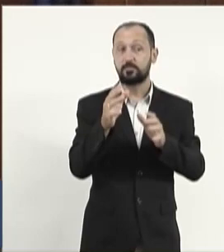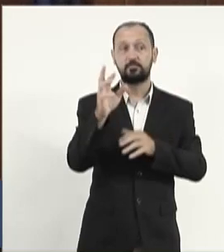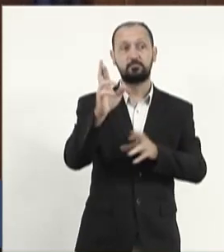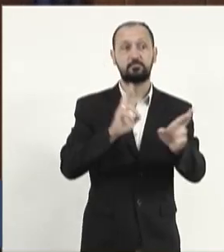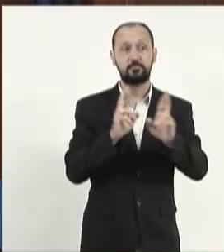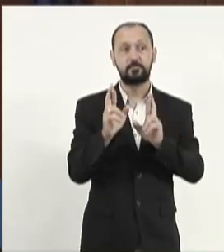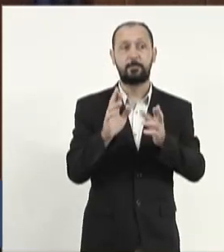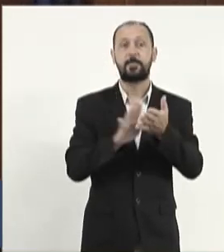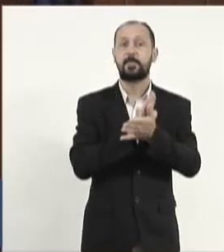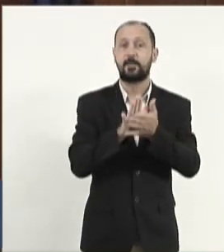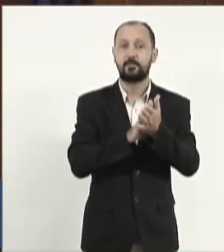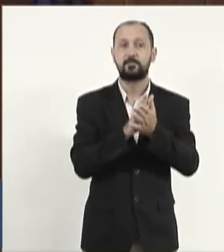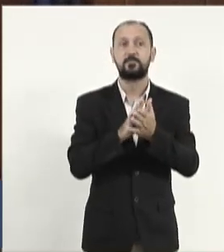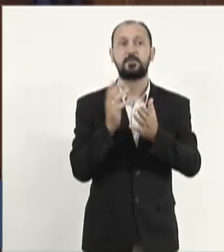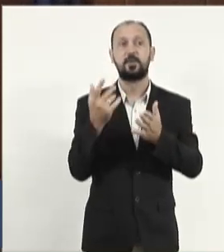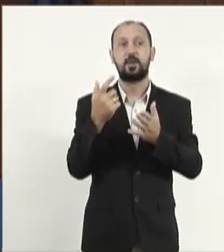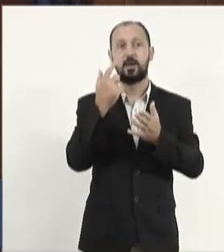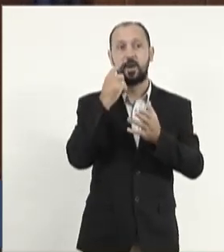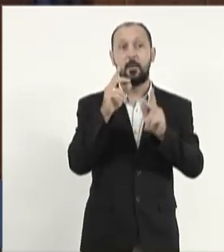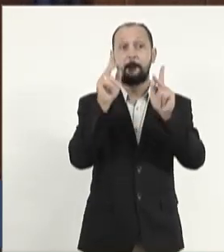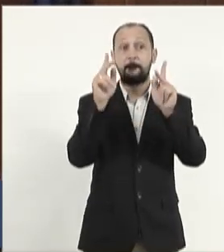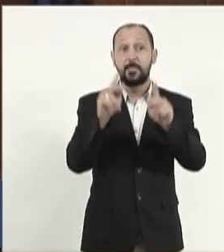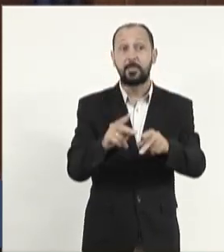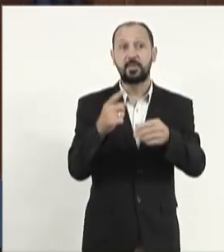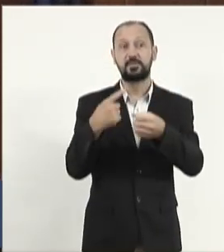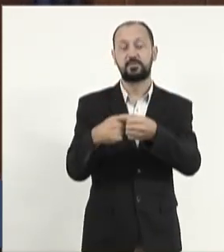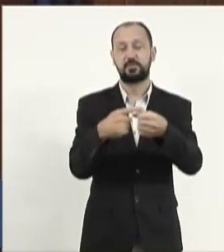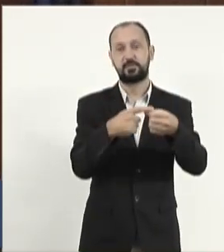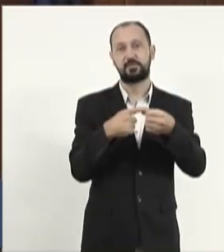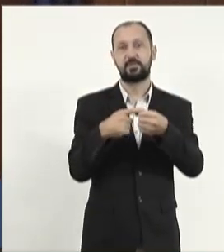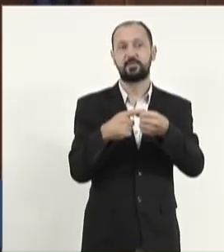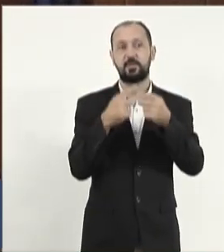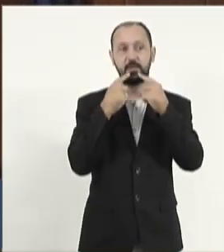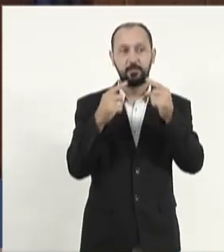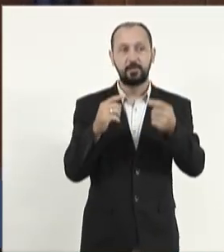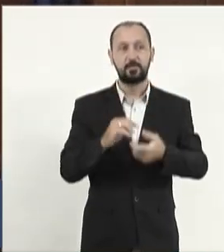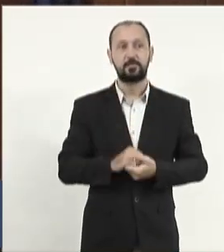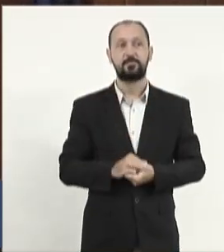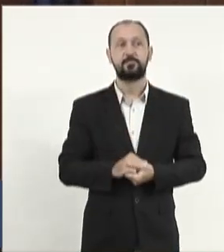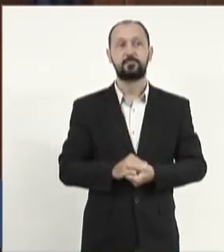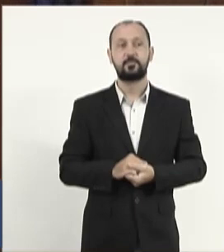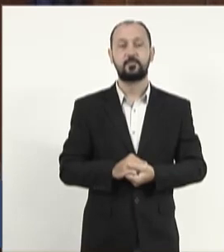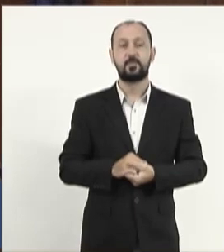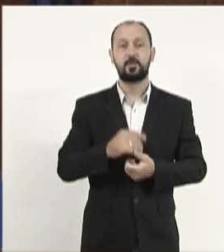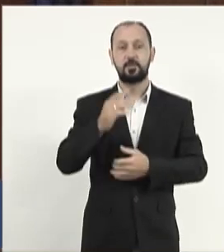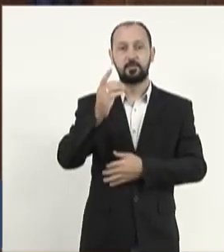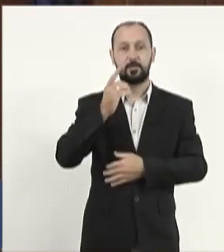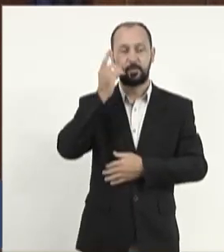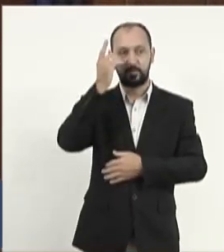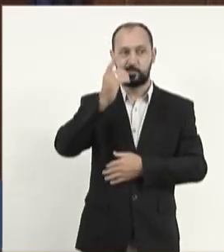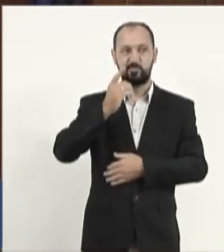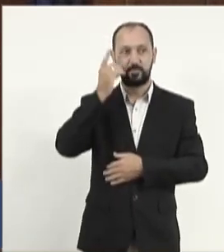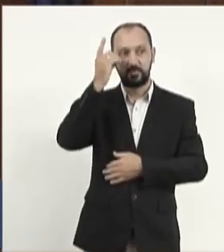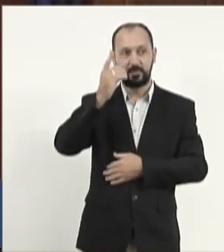agora nada. É toda uma população da cidade, né, reclamando. Eu vou conceder uma parte ao